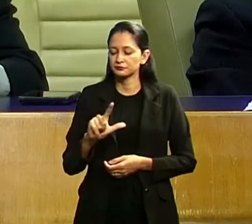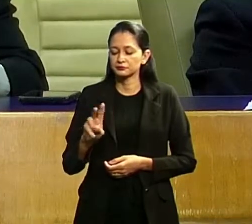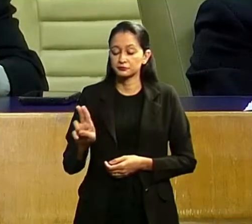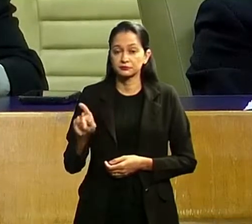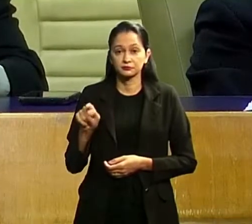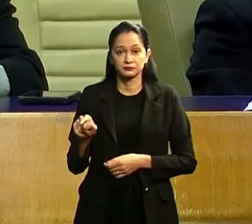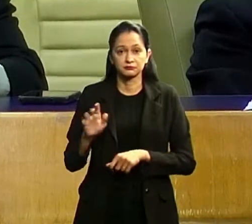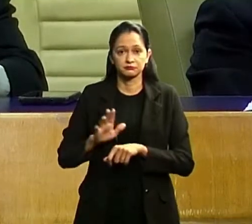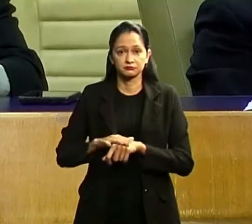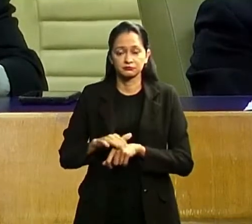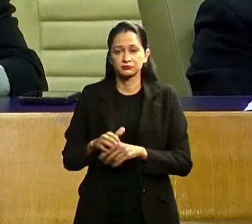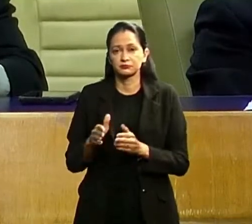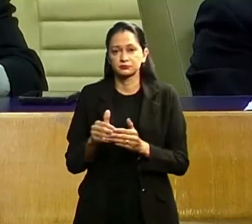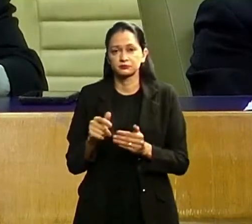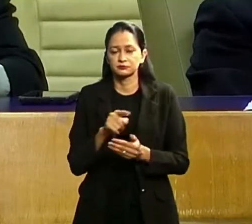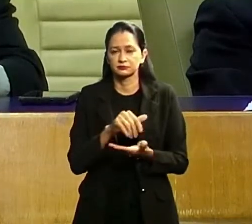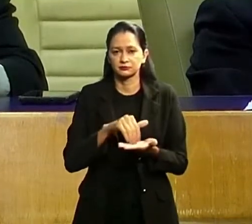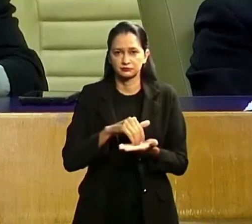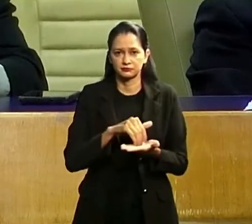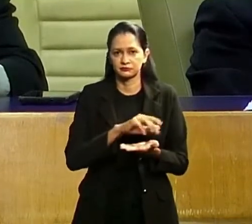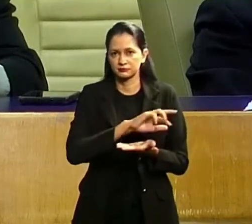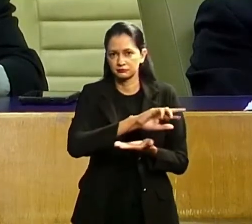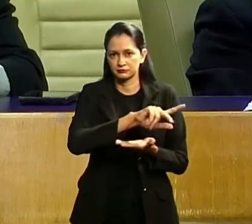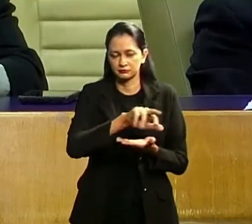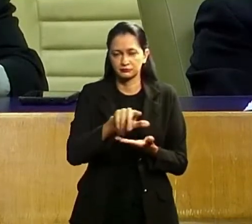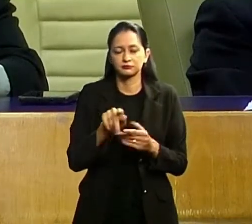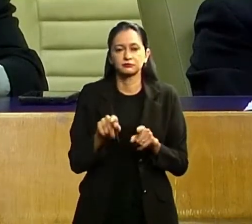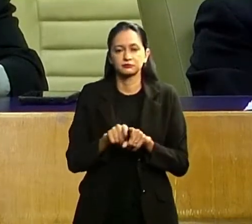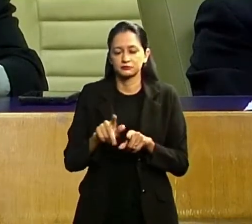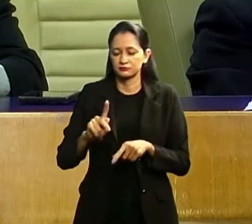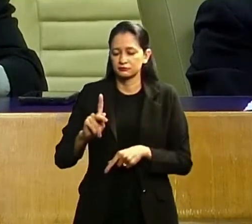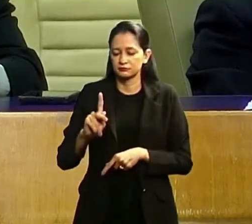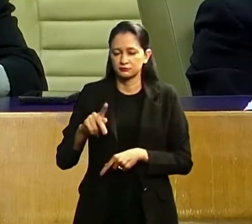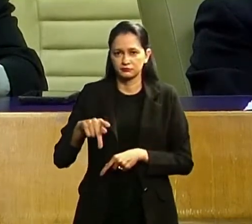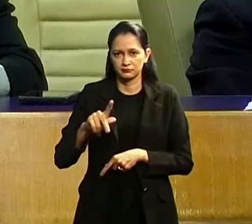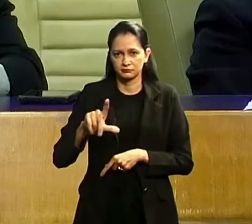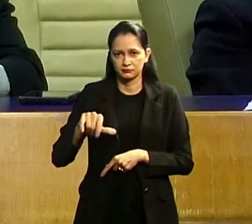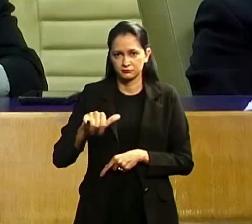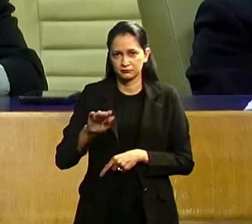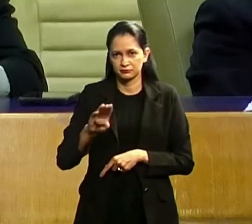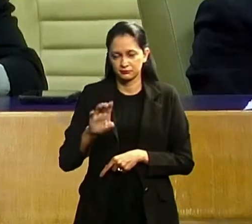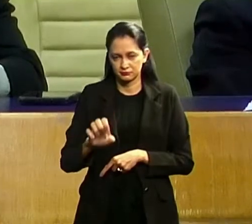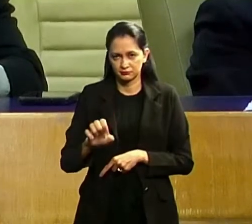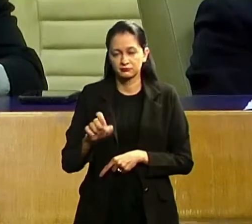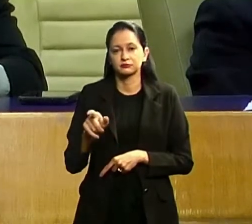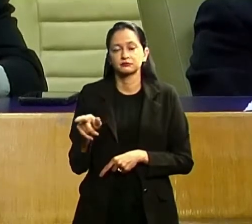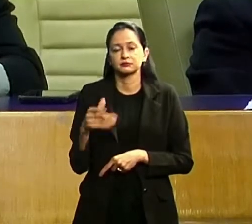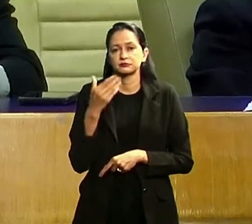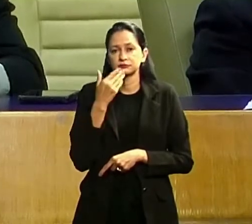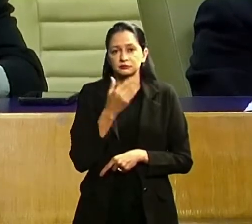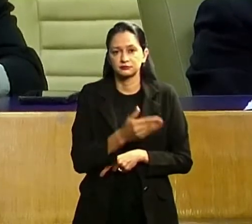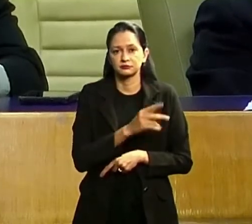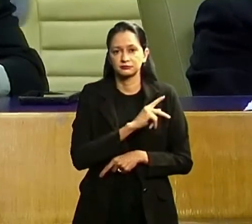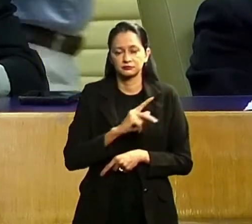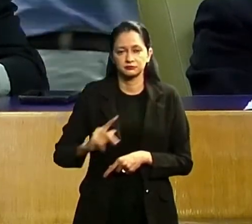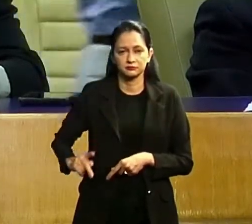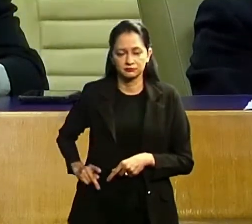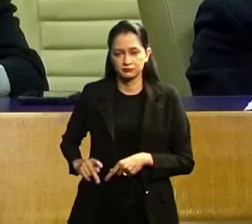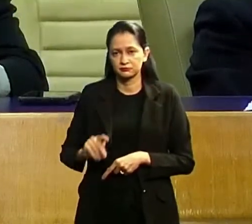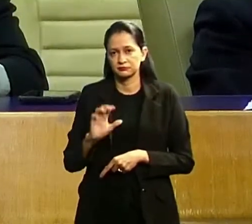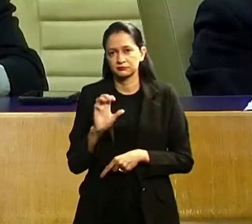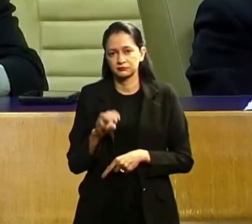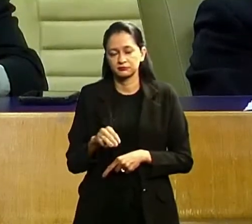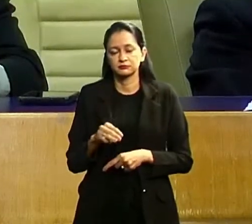requerimentos endereçados à Comurg e CEINFRA. Cleide Moraes, requerimentos endereçados à presidente da Câmara, solicitando a sessão especial